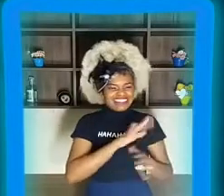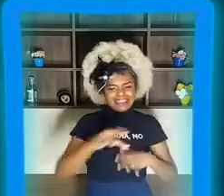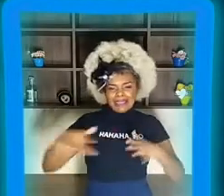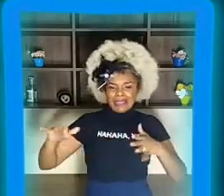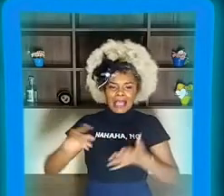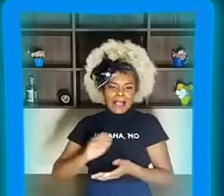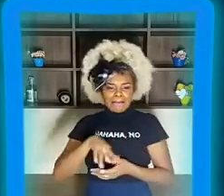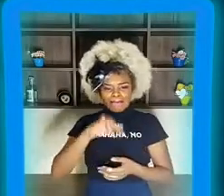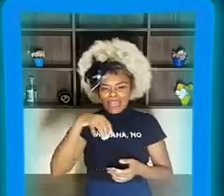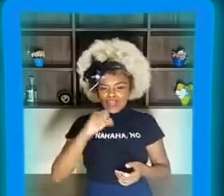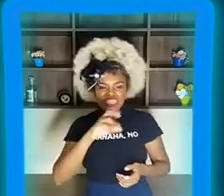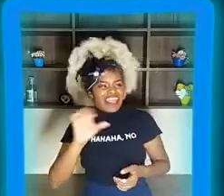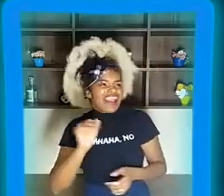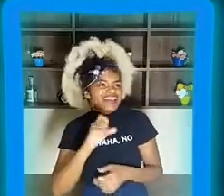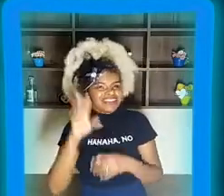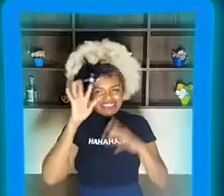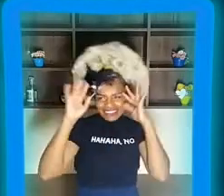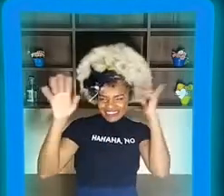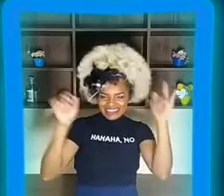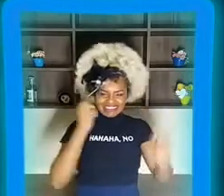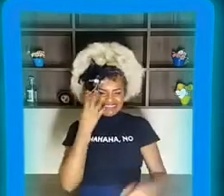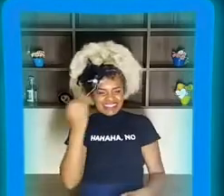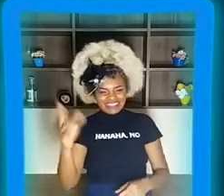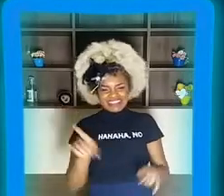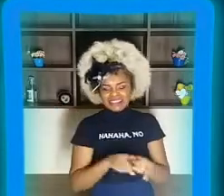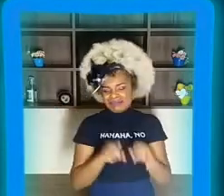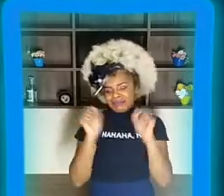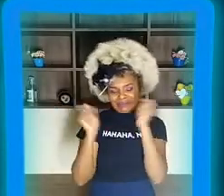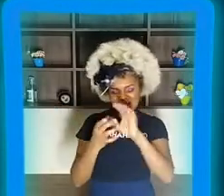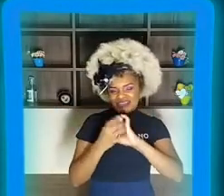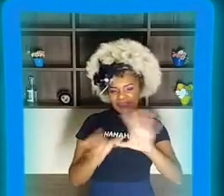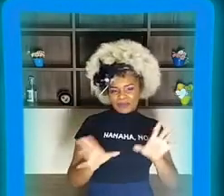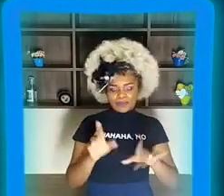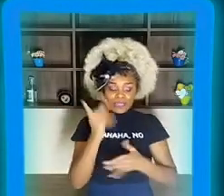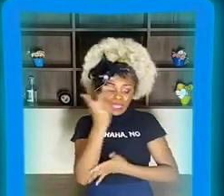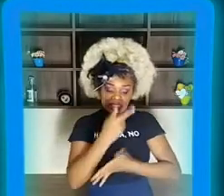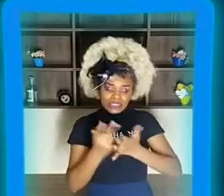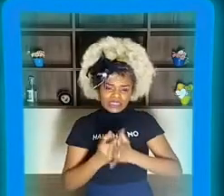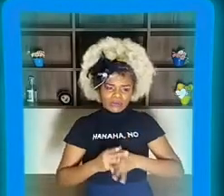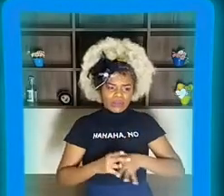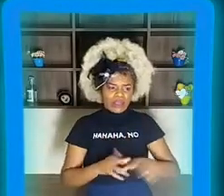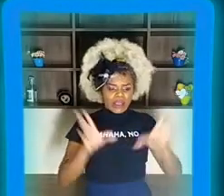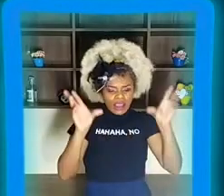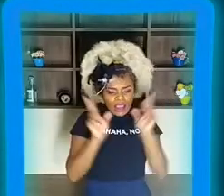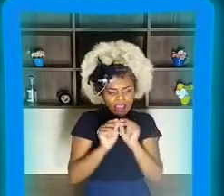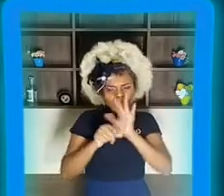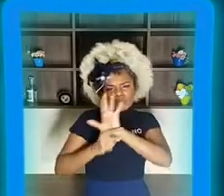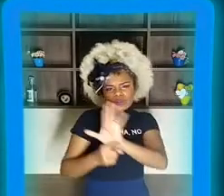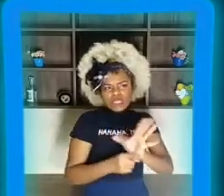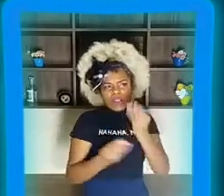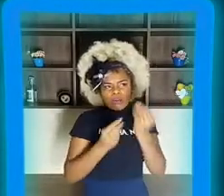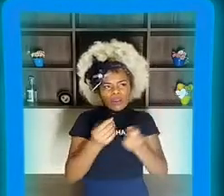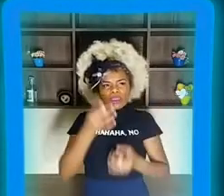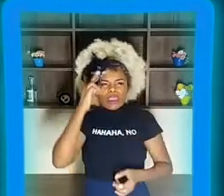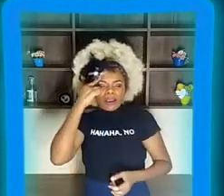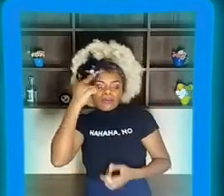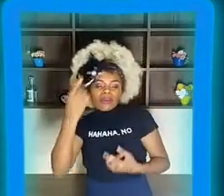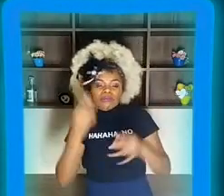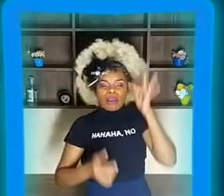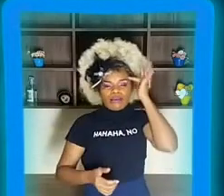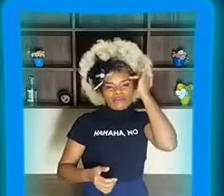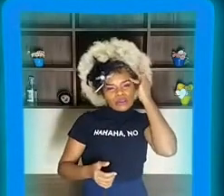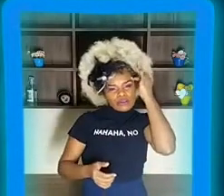problema. Esse desenho foi feito com a ideia de sintetizar essa nossa visão, por isso que tem essa ideia de ter uma filosofia,